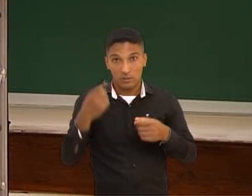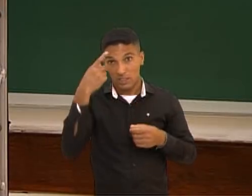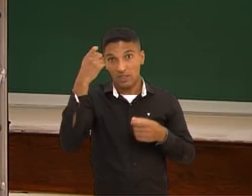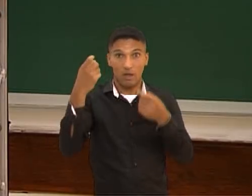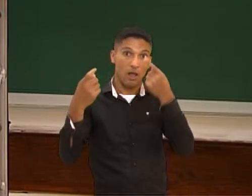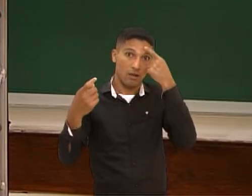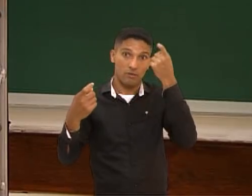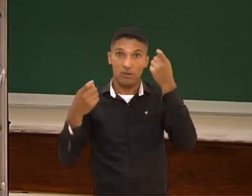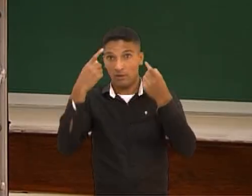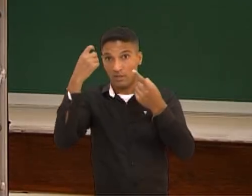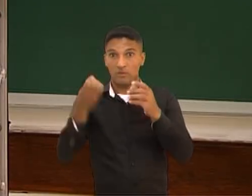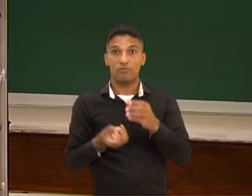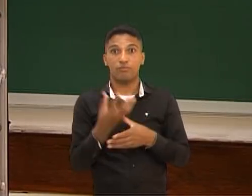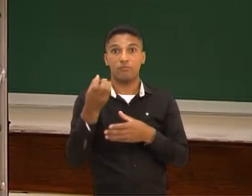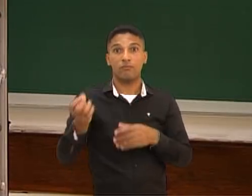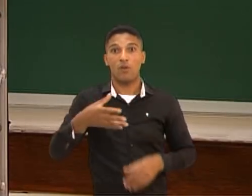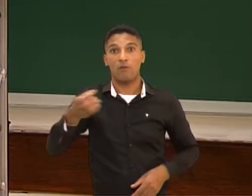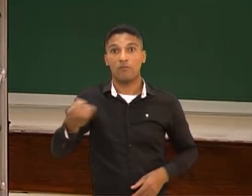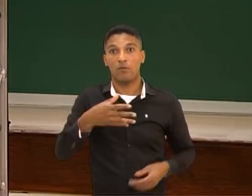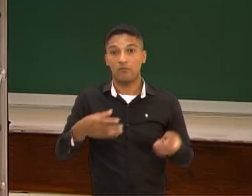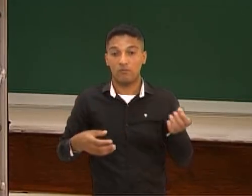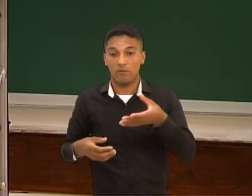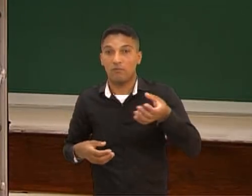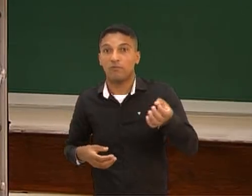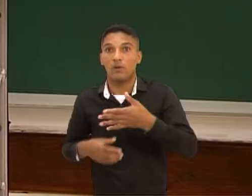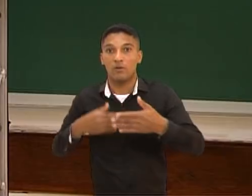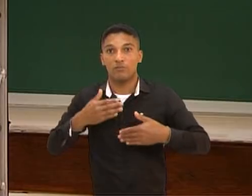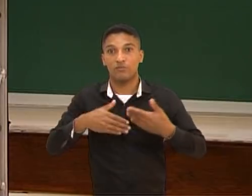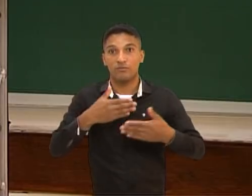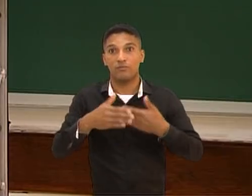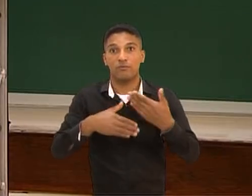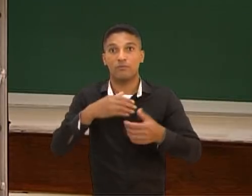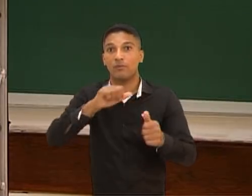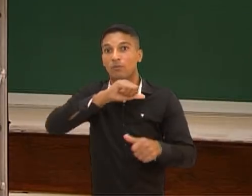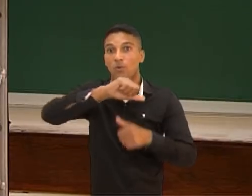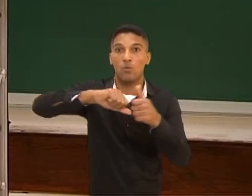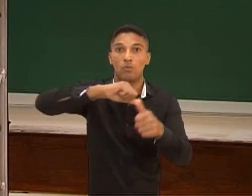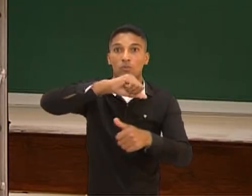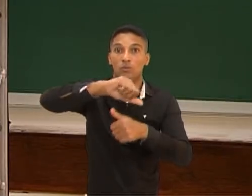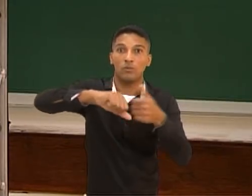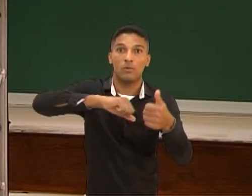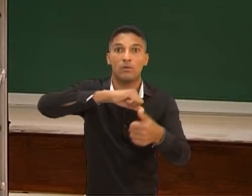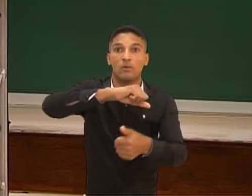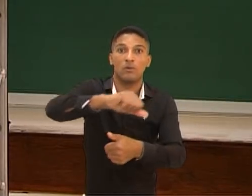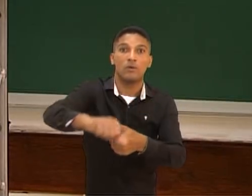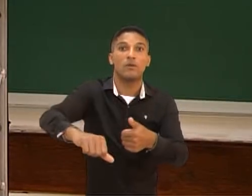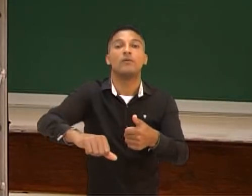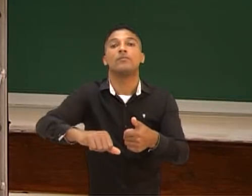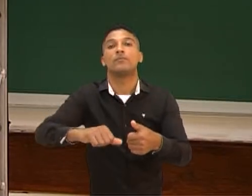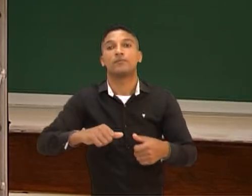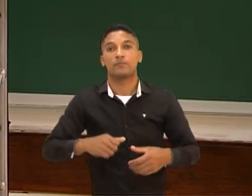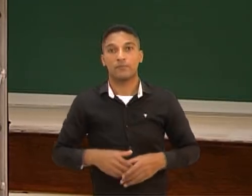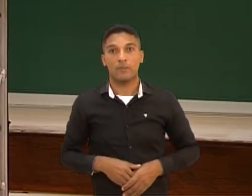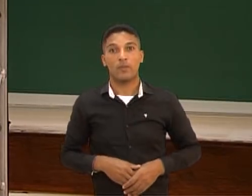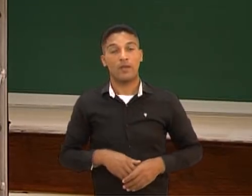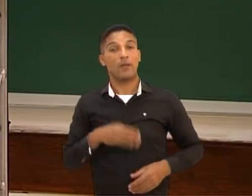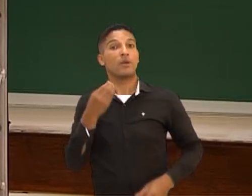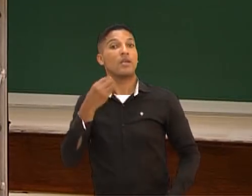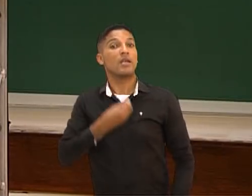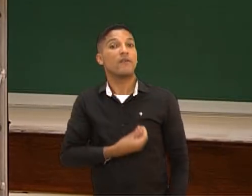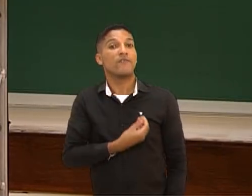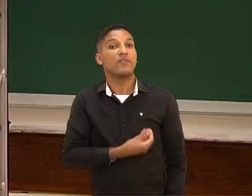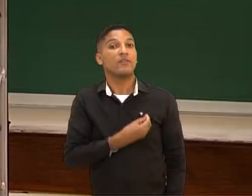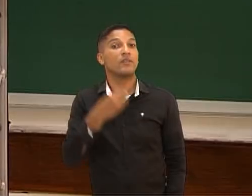E vão se modificando e transformando de acordo com as vivências, as experiências à medida que o